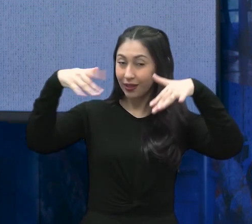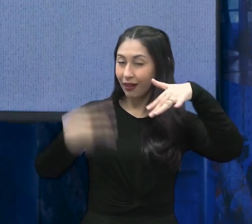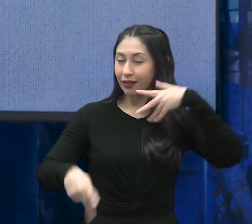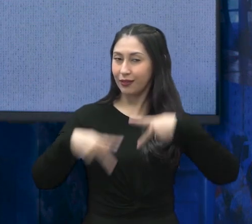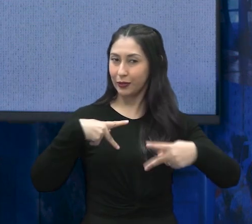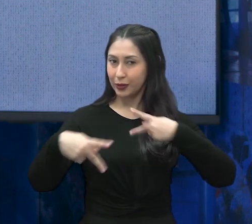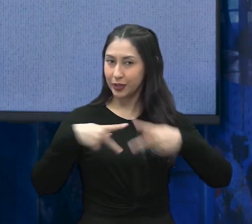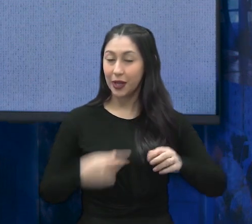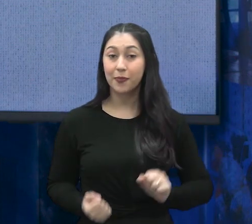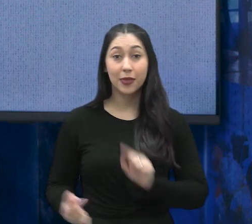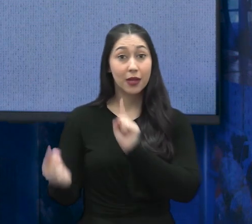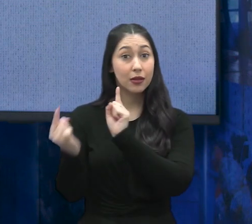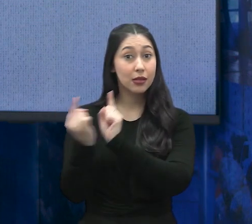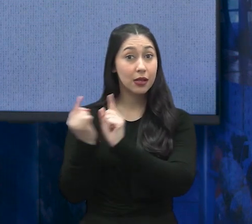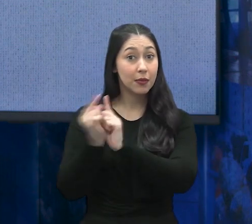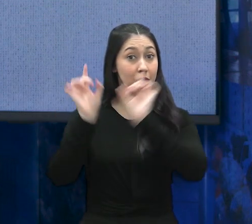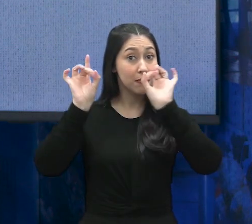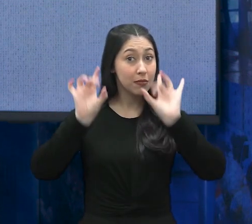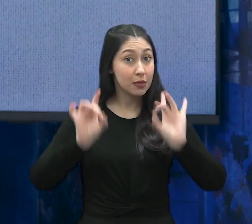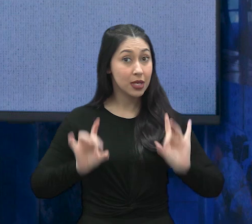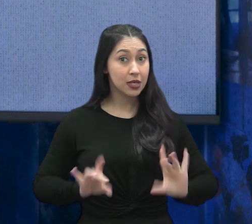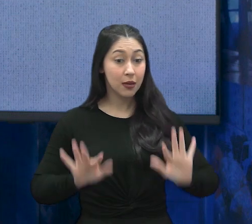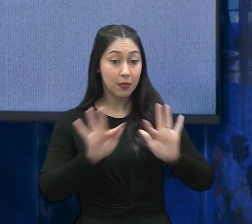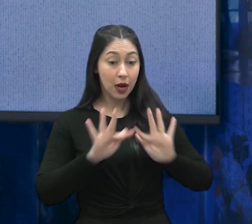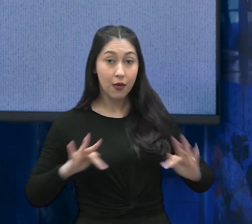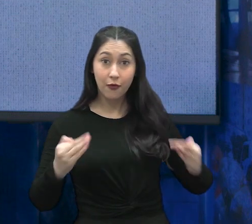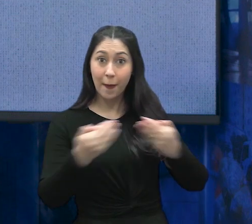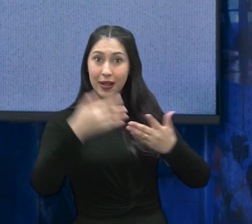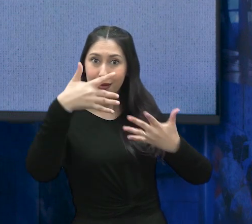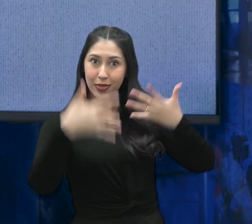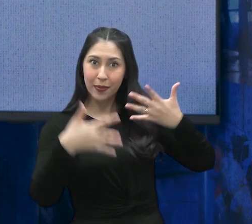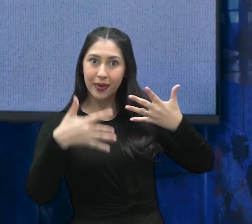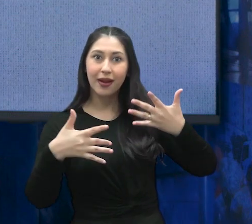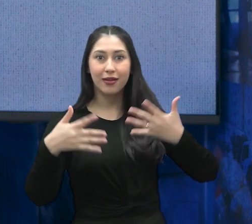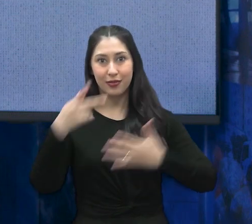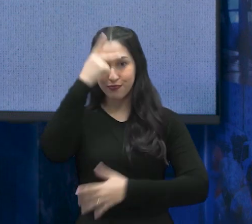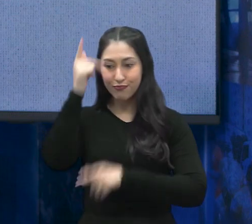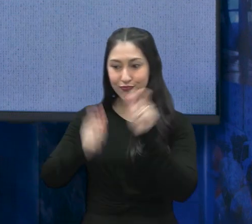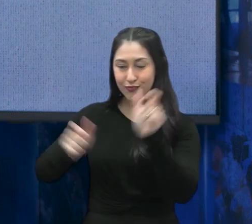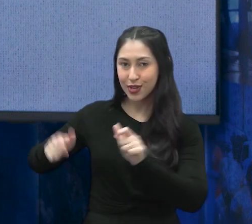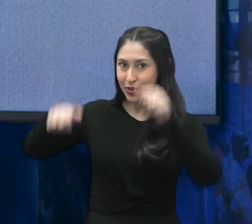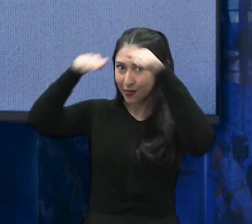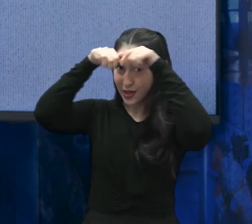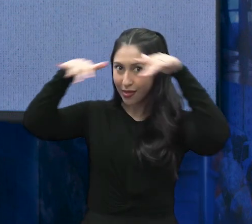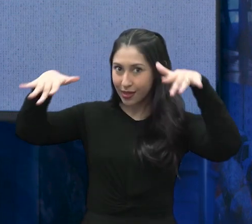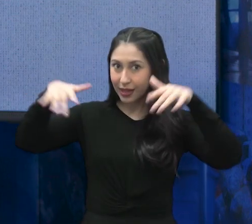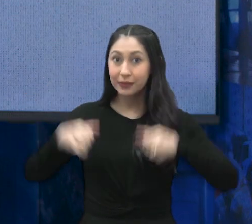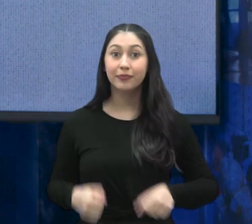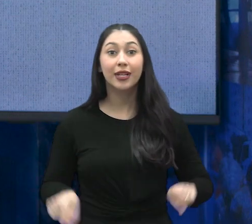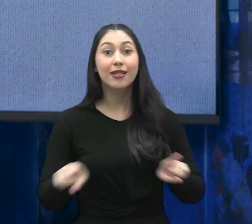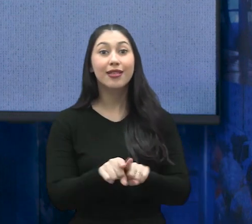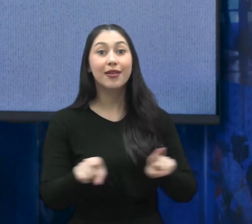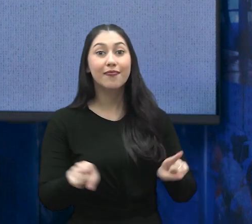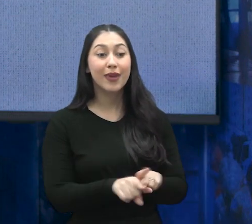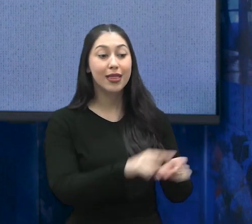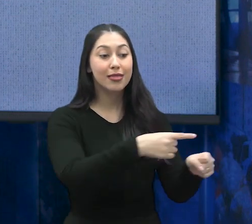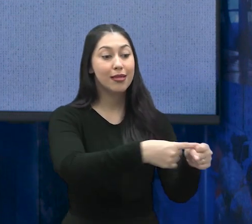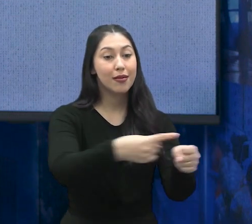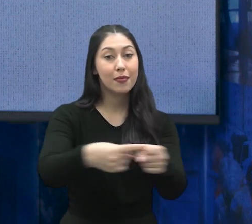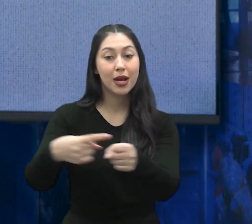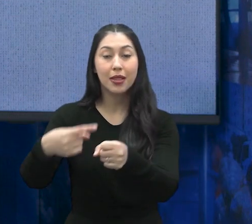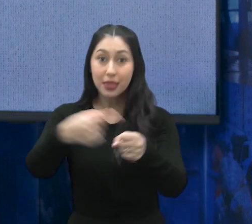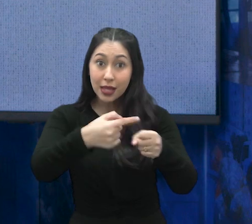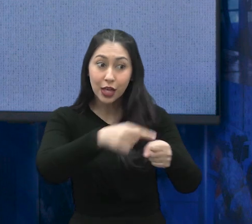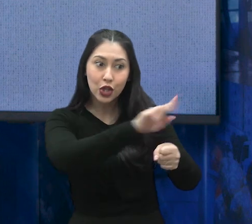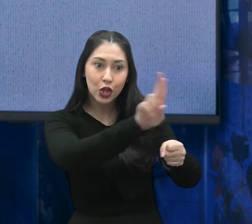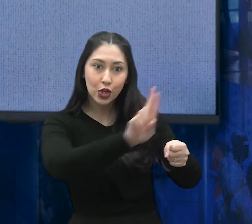São José, um atendimento especial para familiares de pessoas com TEA. E o nosso quadro Nomes da Cidade, como já é tradição do